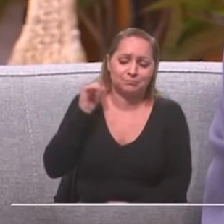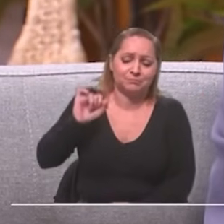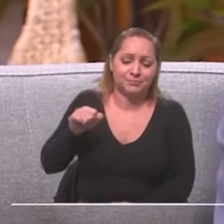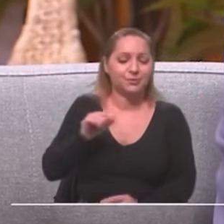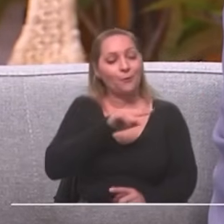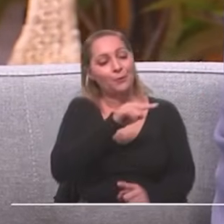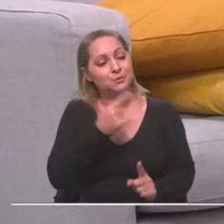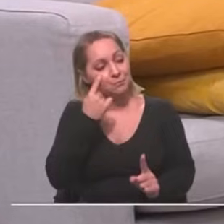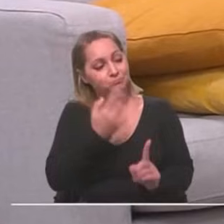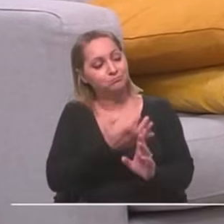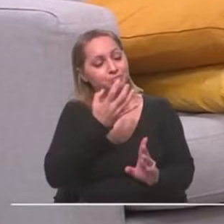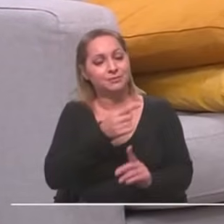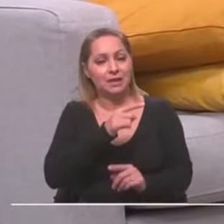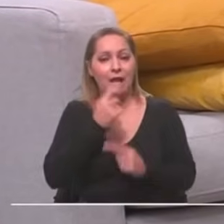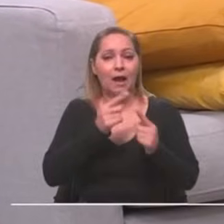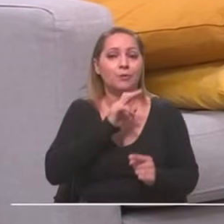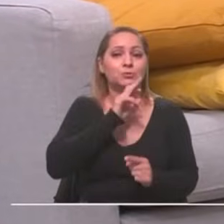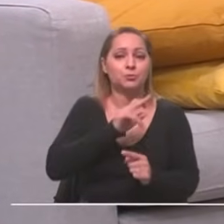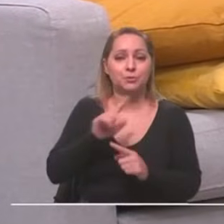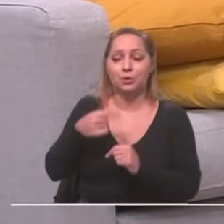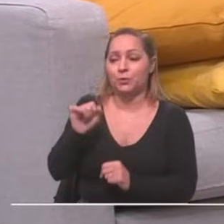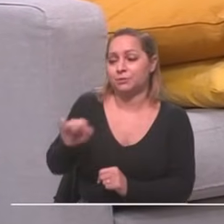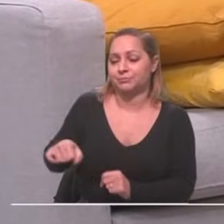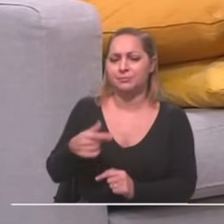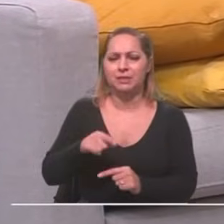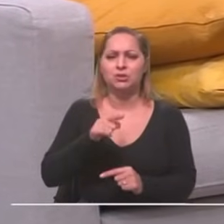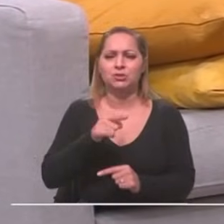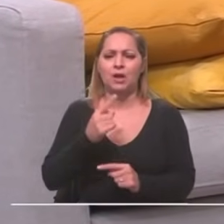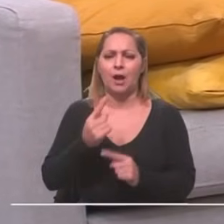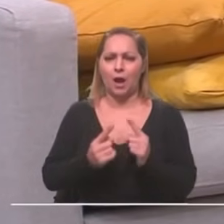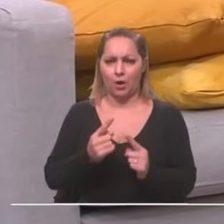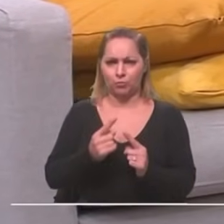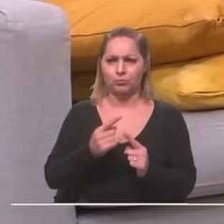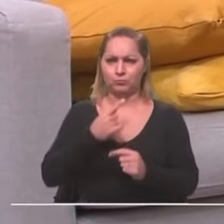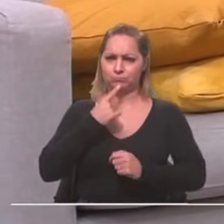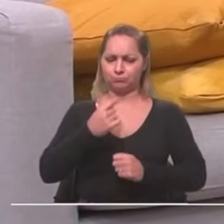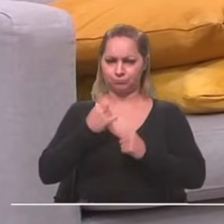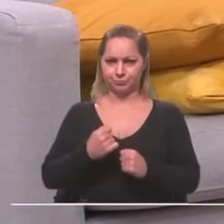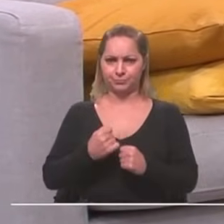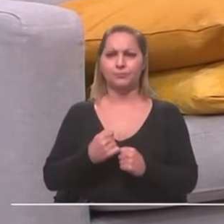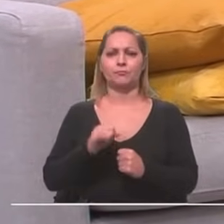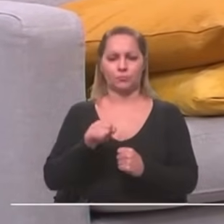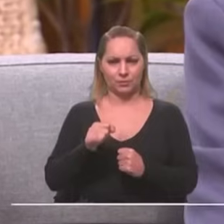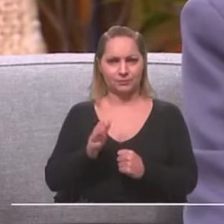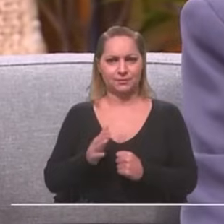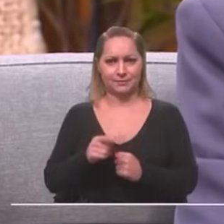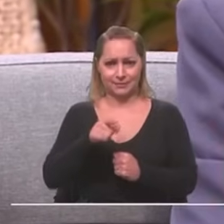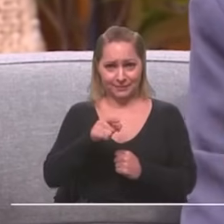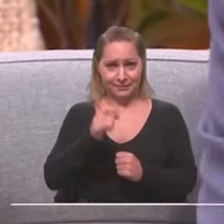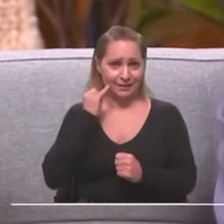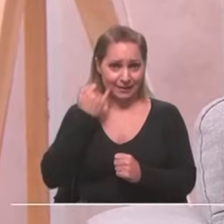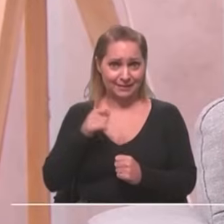valorizando outros, respondendo a uns e ignorando outros. Mas alguma vez teve que tomar uma posição? Sim. Ao longo destes anos? Sem dúvida, todos? A Diana, não.